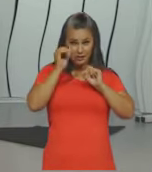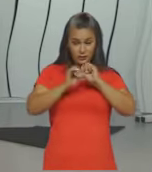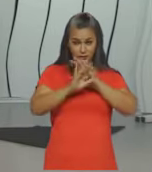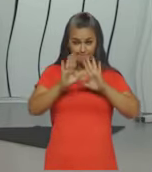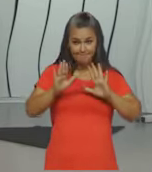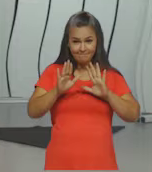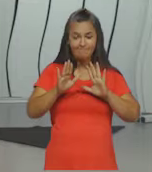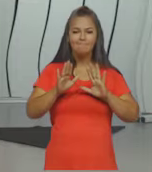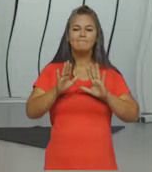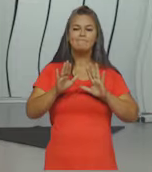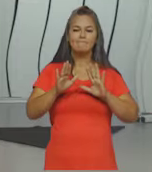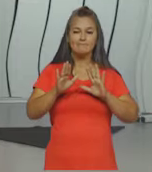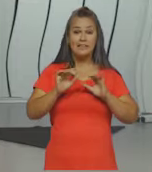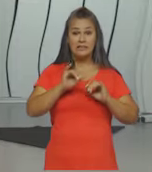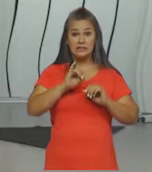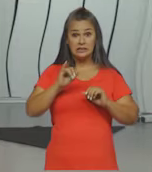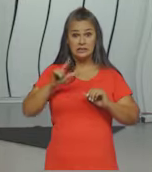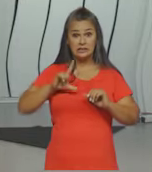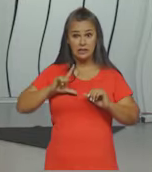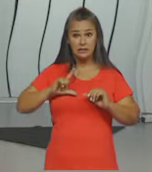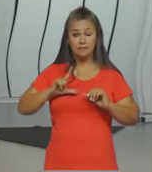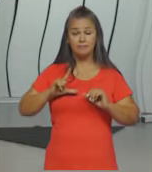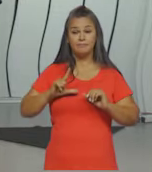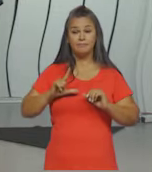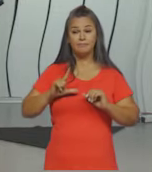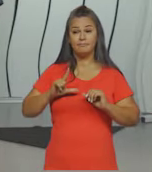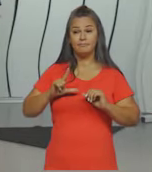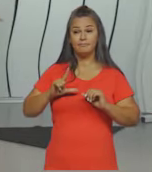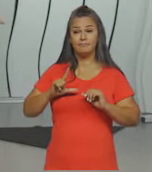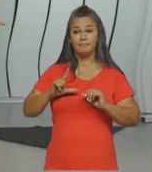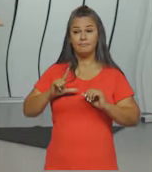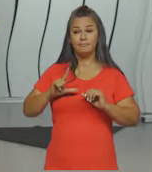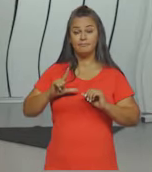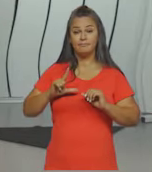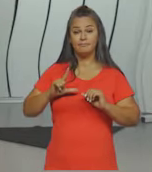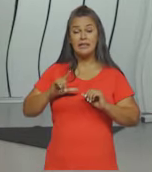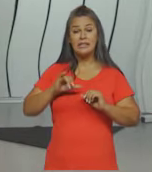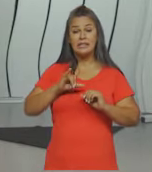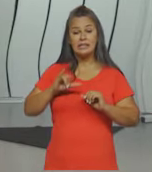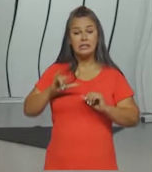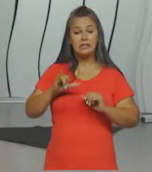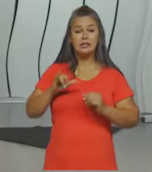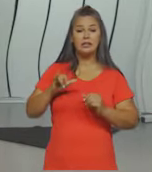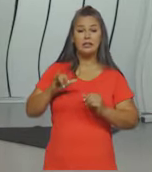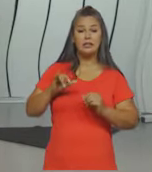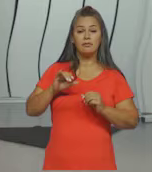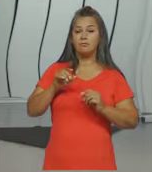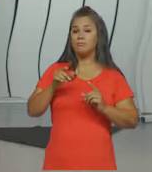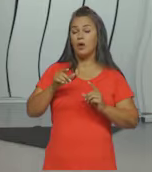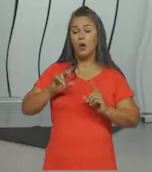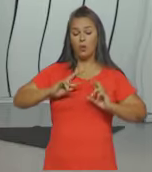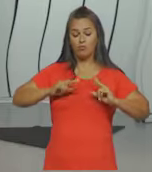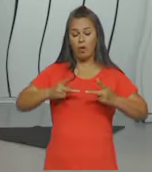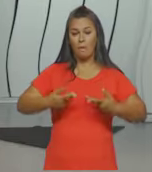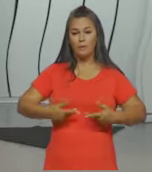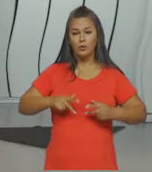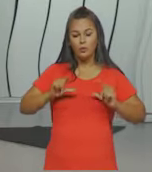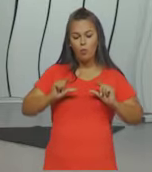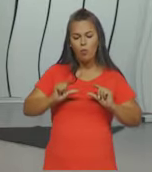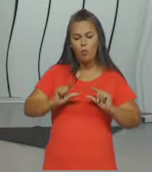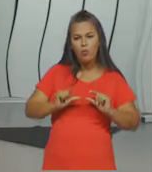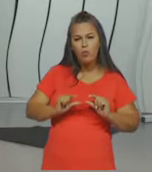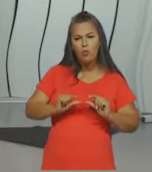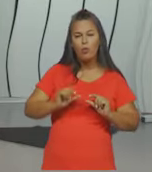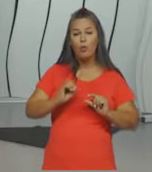dois níveis de hormônio caem, ocorre a menstruação. Então, a mulher, gente, tem essa oscilação,